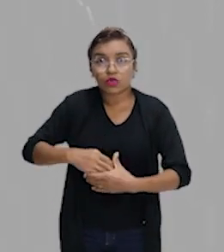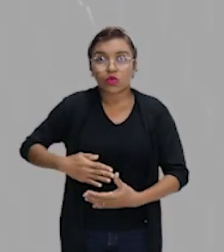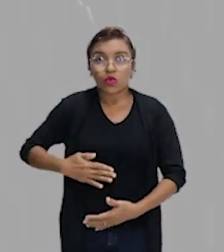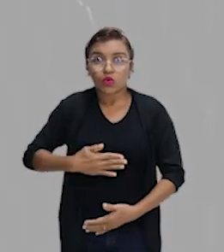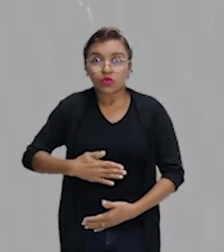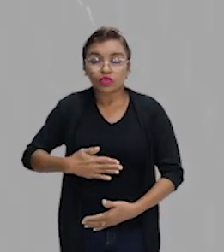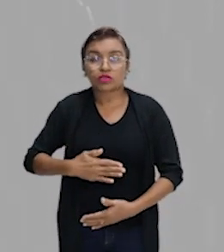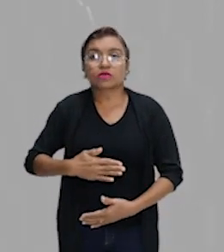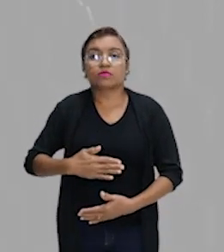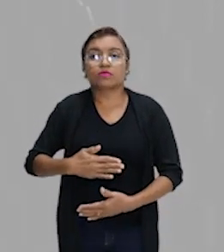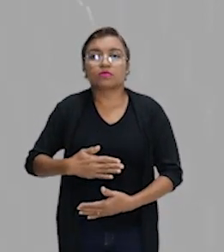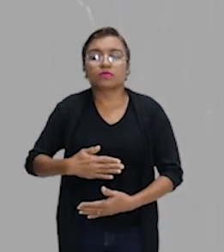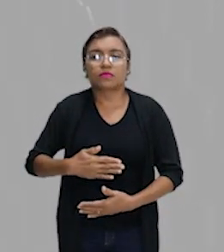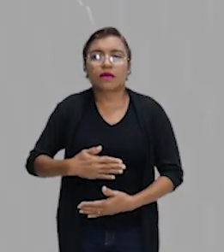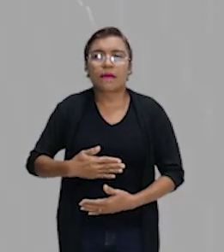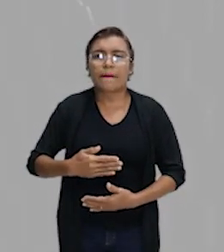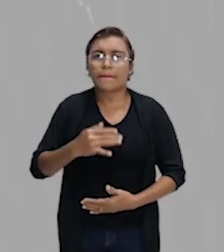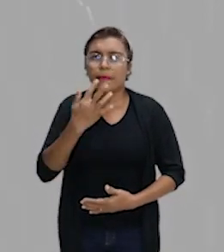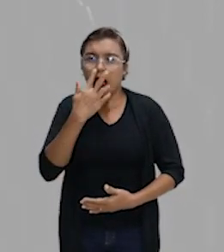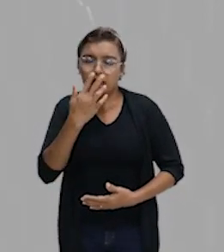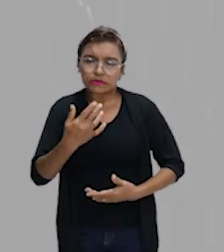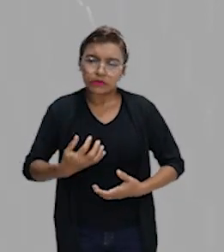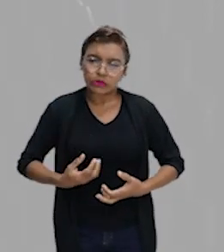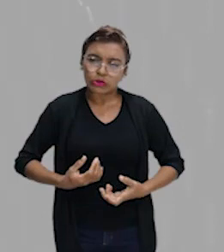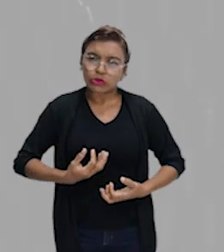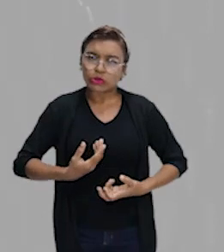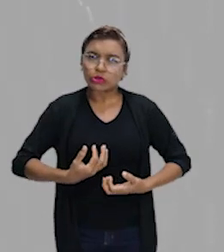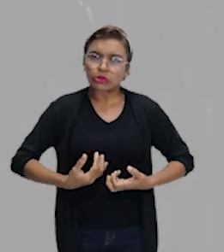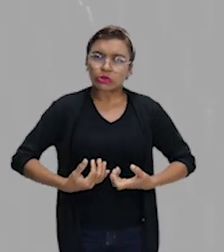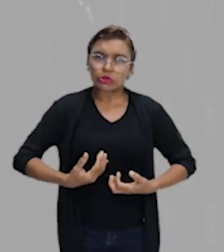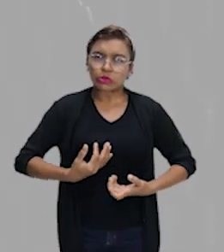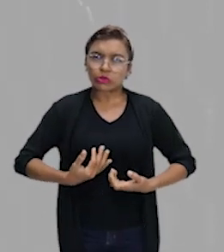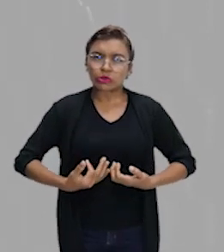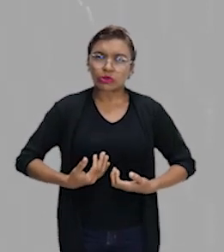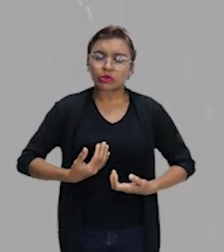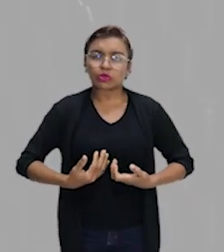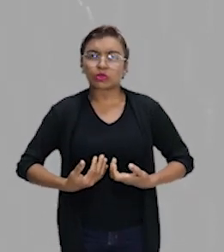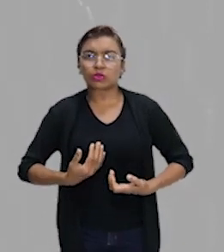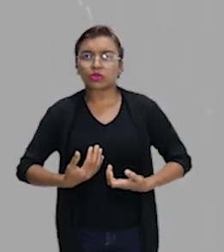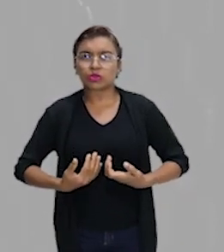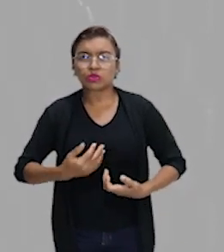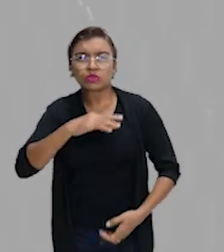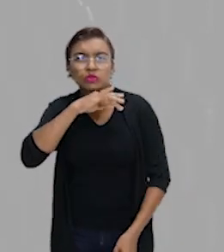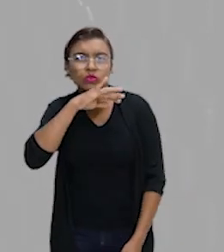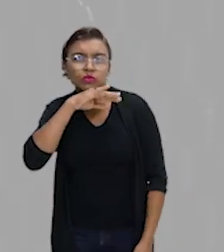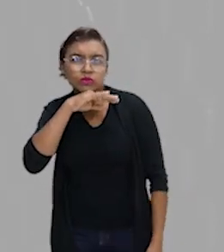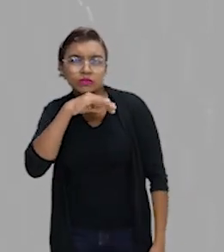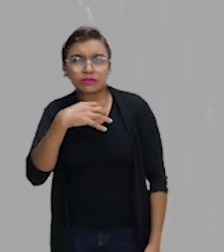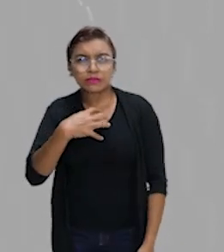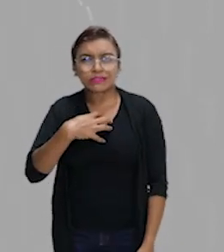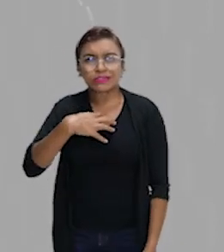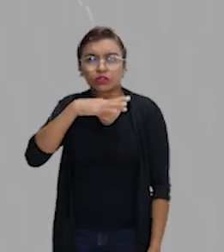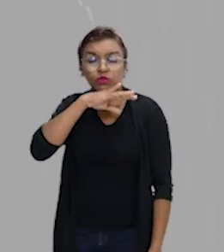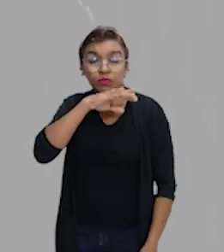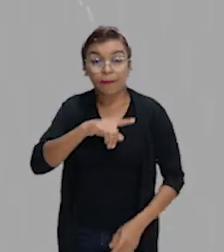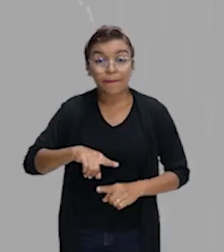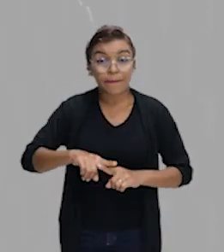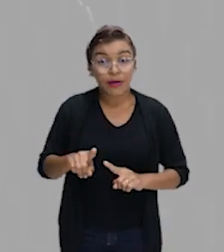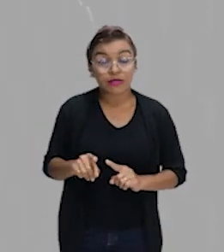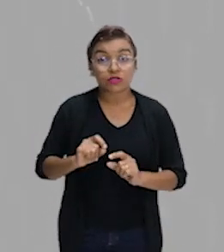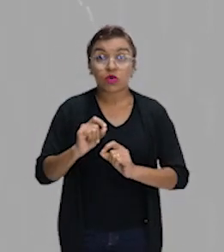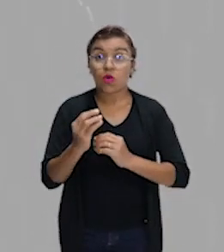aquela sensação de queimação, certo? Gerando um mal-estar, um desconforto. Bom, para